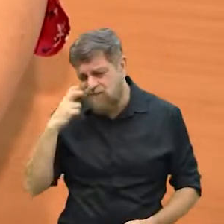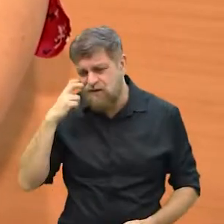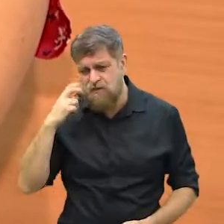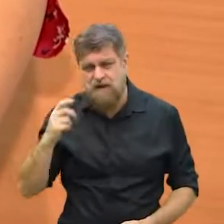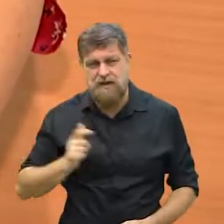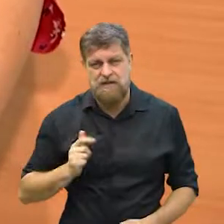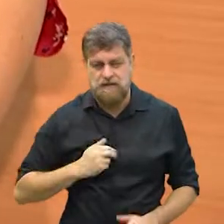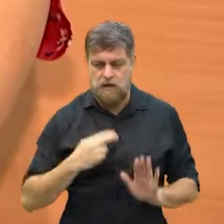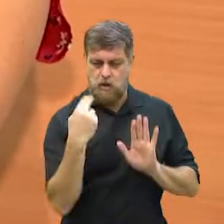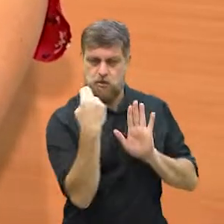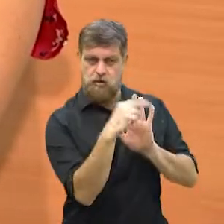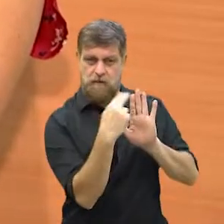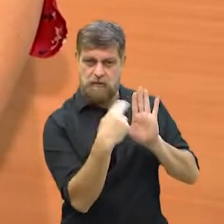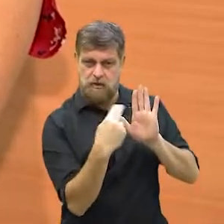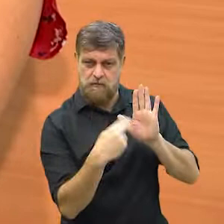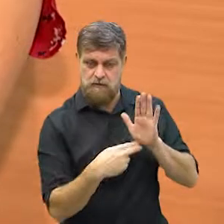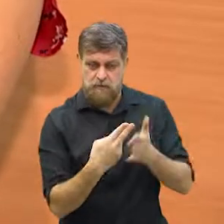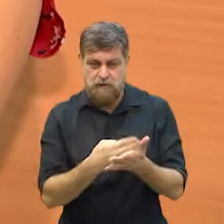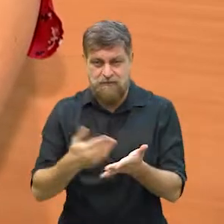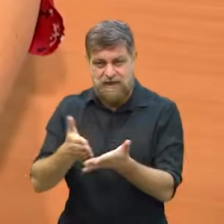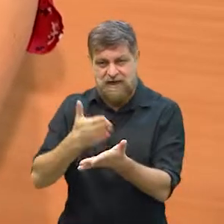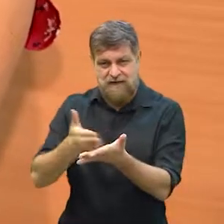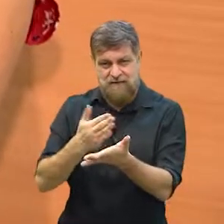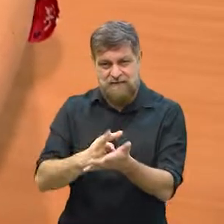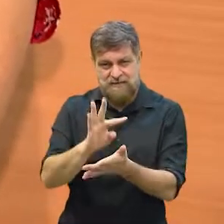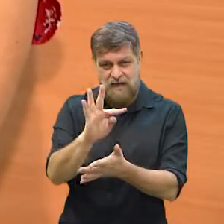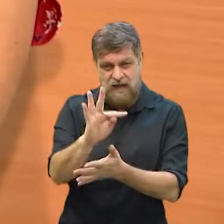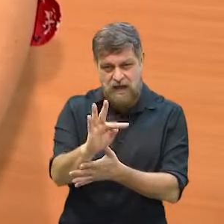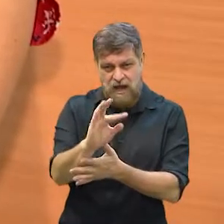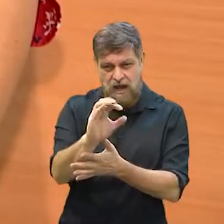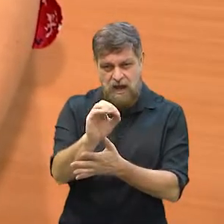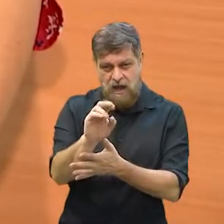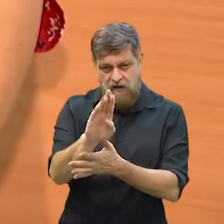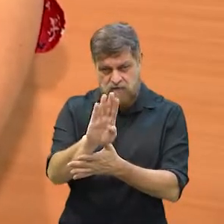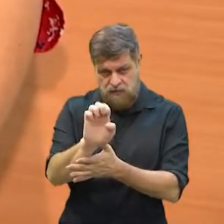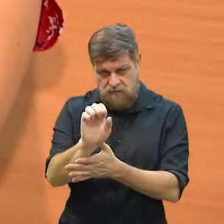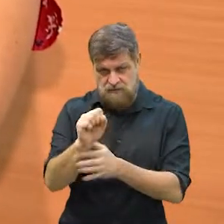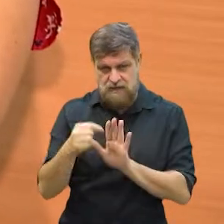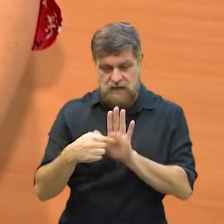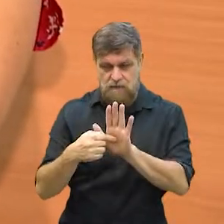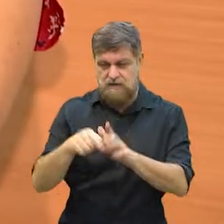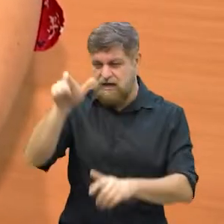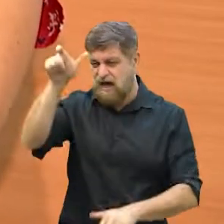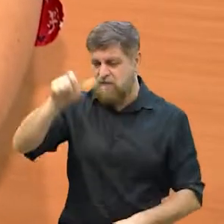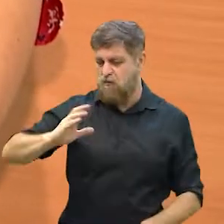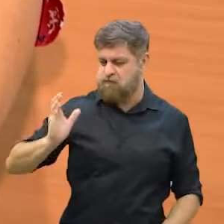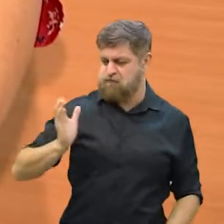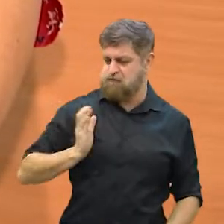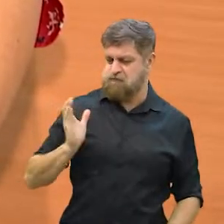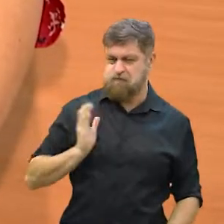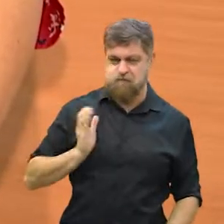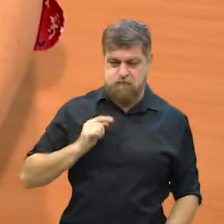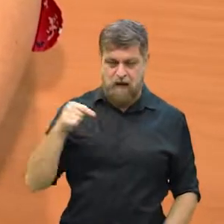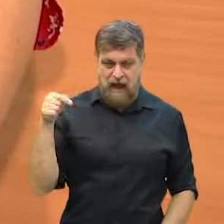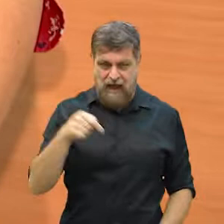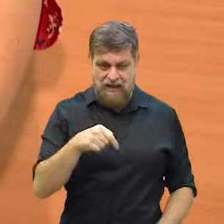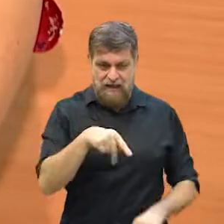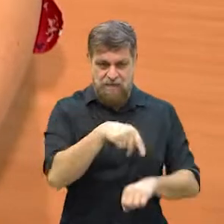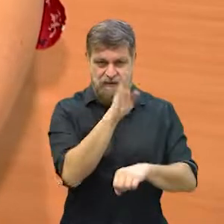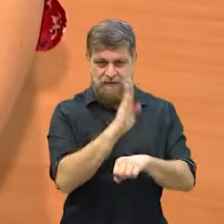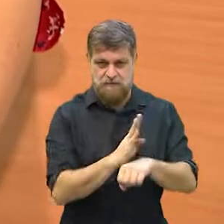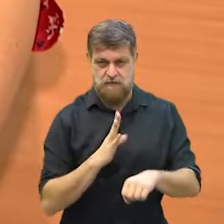lista da Forbes, que é uma revista, né, que faz a listagem dos bilionários brasileiros, o Brasil tem 40